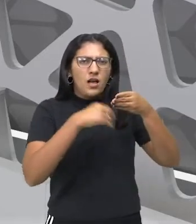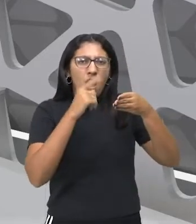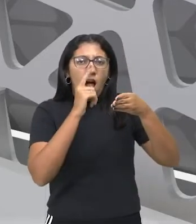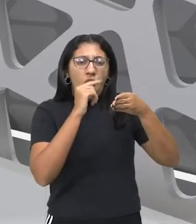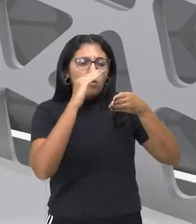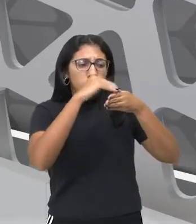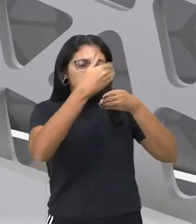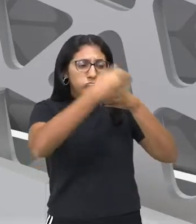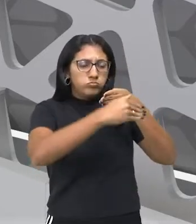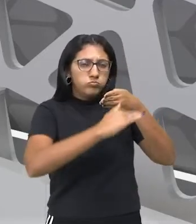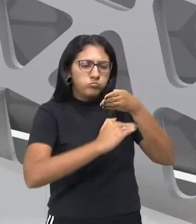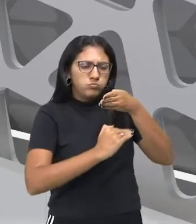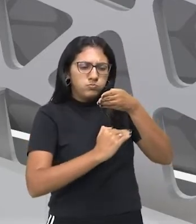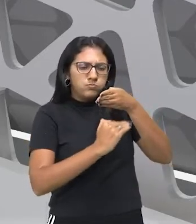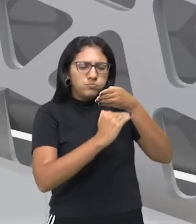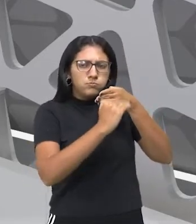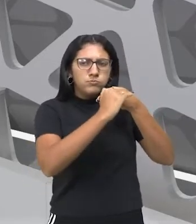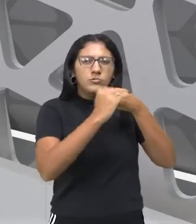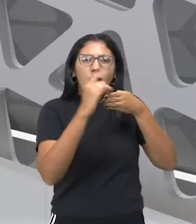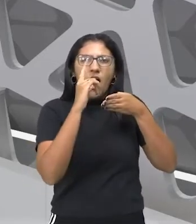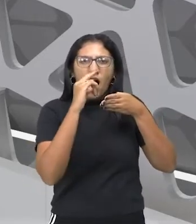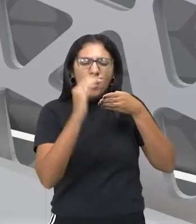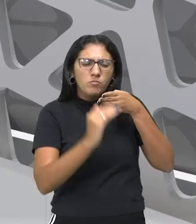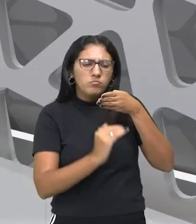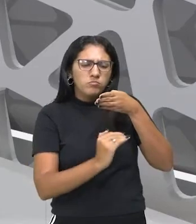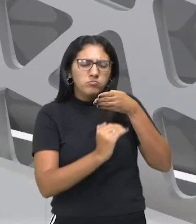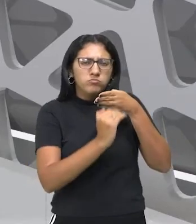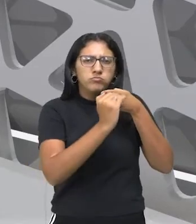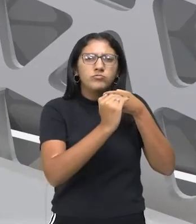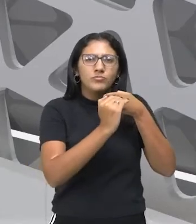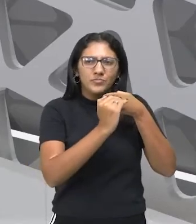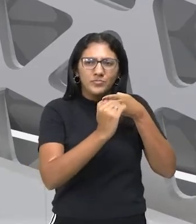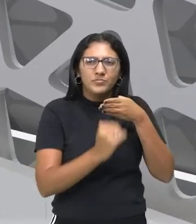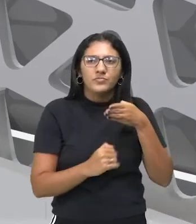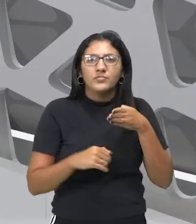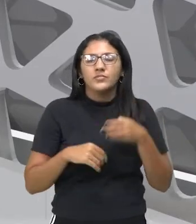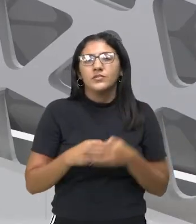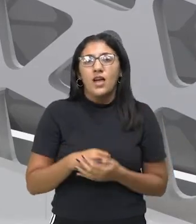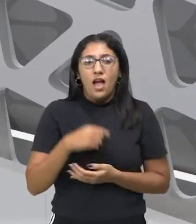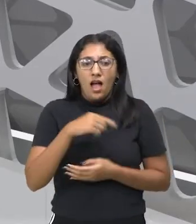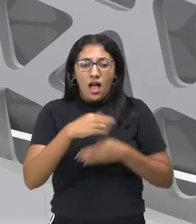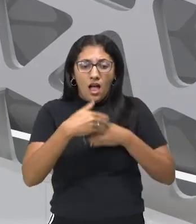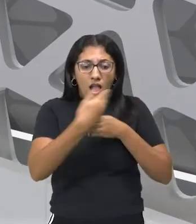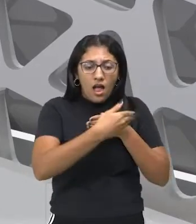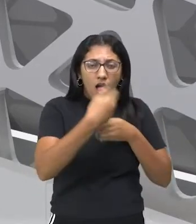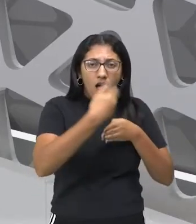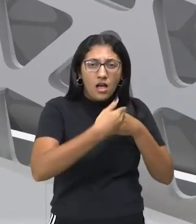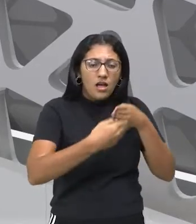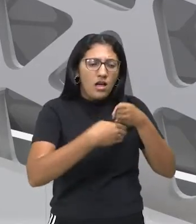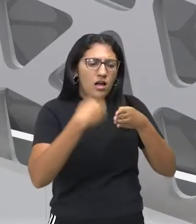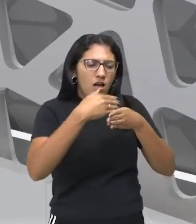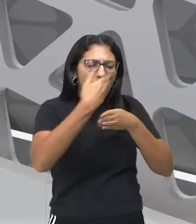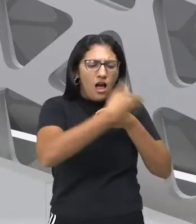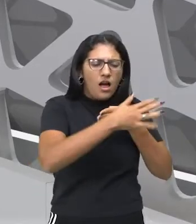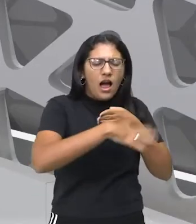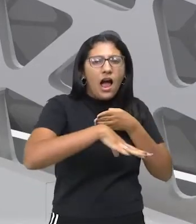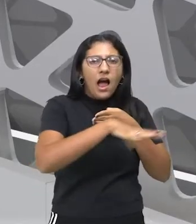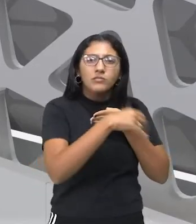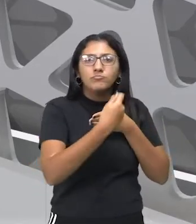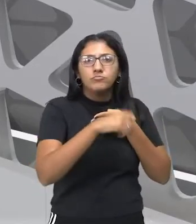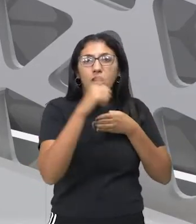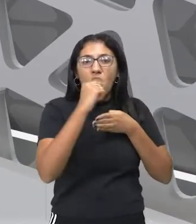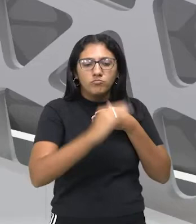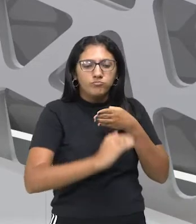grande a barragem para se ter uma grande represa e vai ser inundada então toda aquela área em volta para que se possa